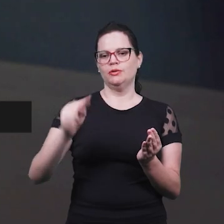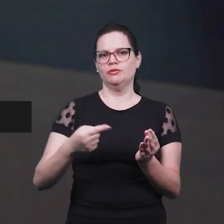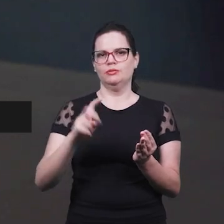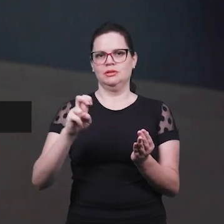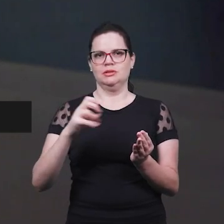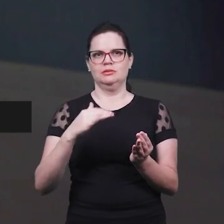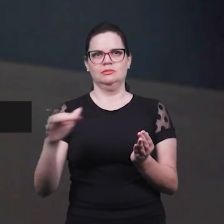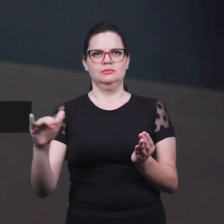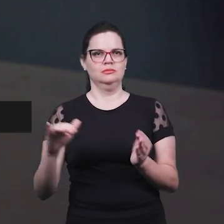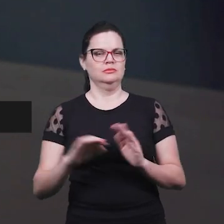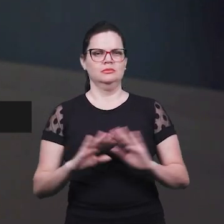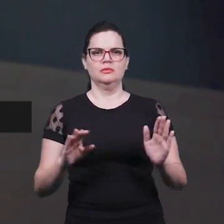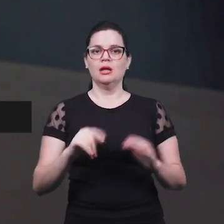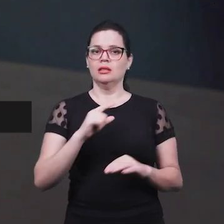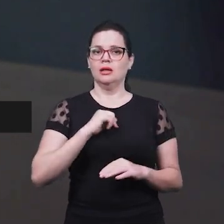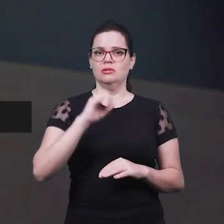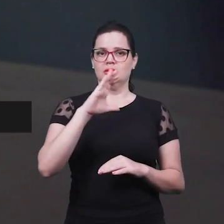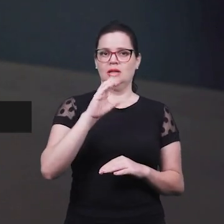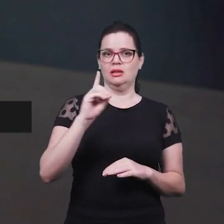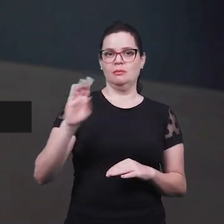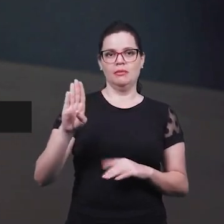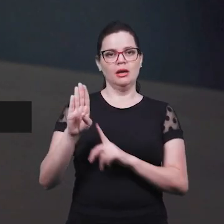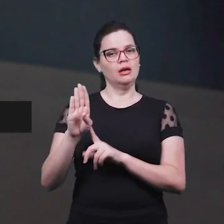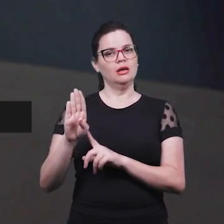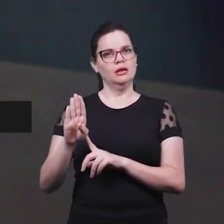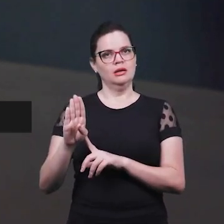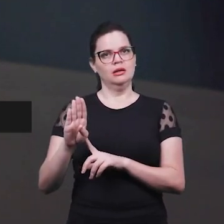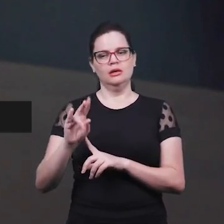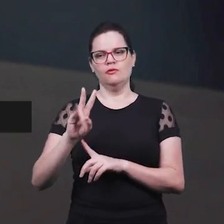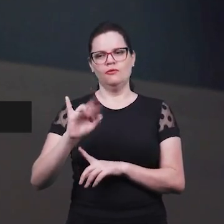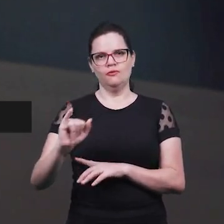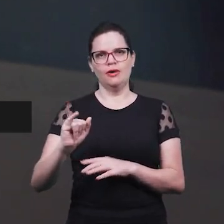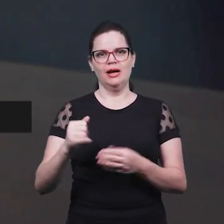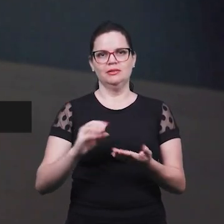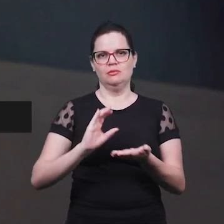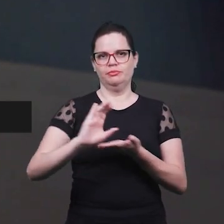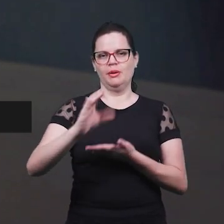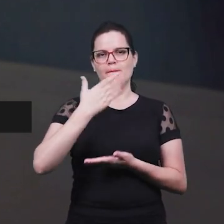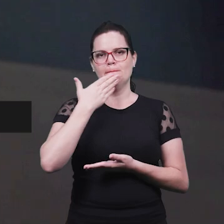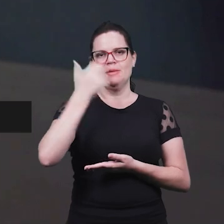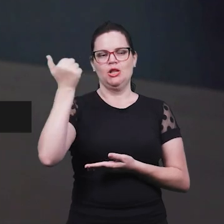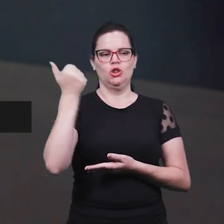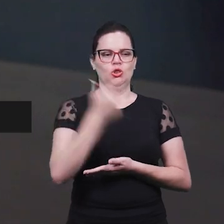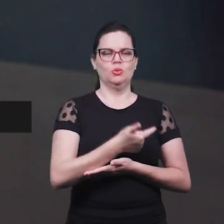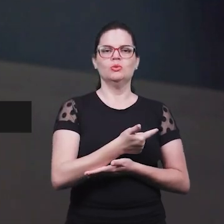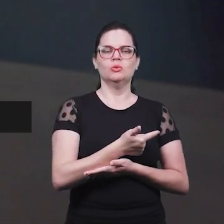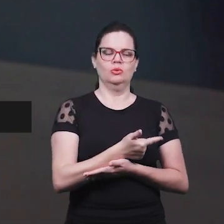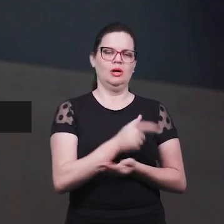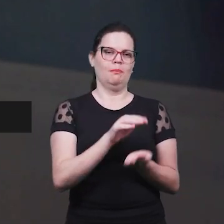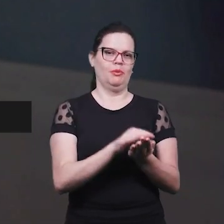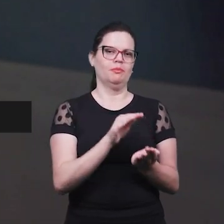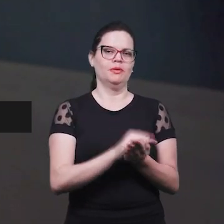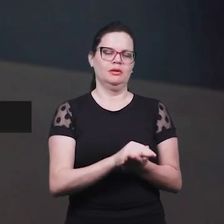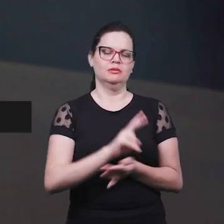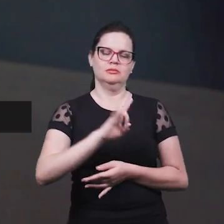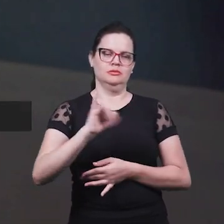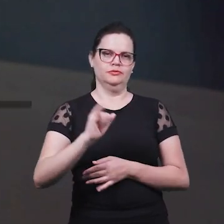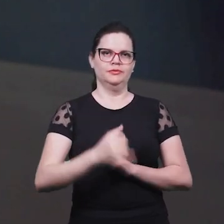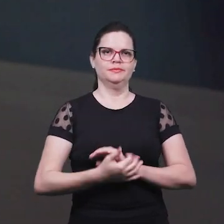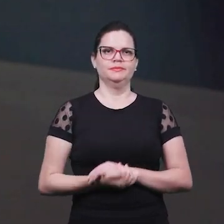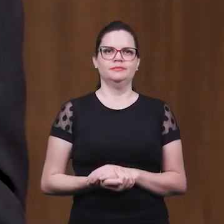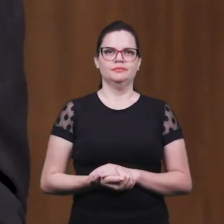investimento, eu tenho um CDB, por mais simples que seja, ele vai te remunerar melhor do que a poupança propriamente